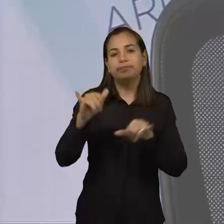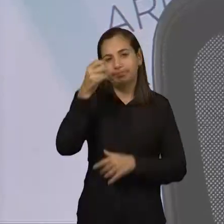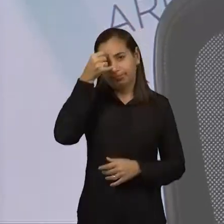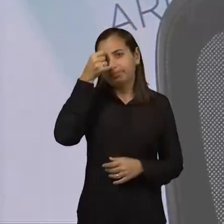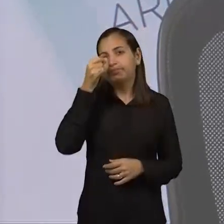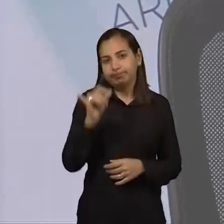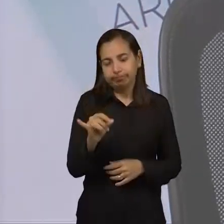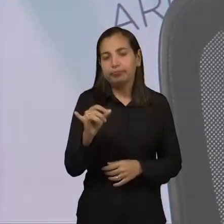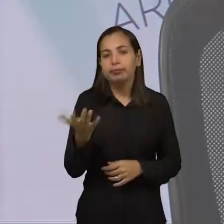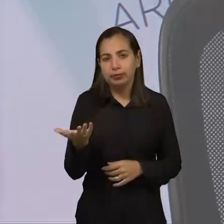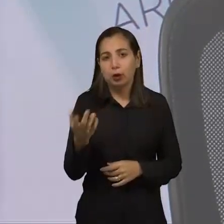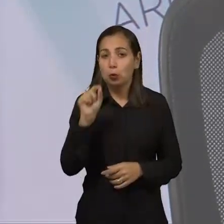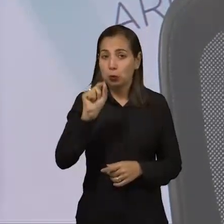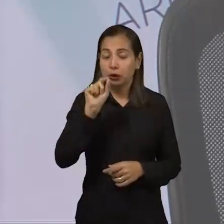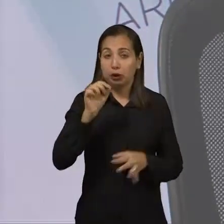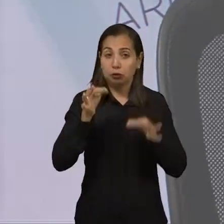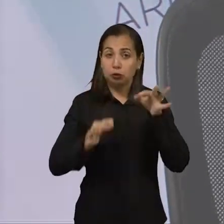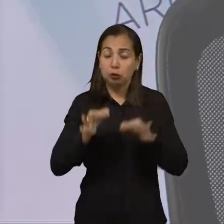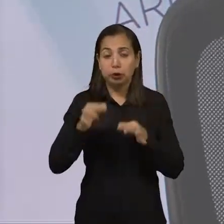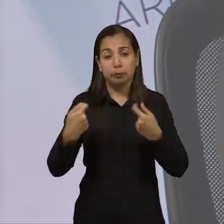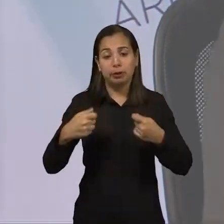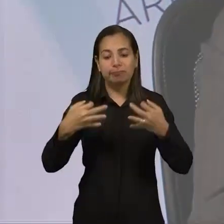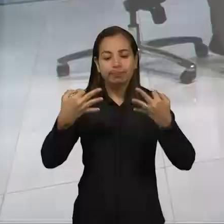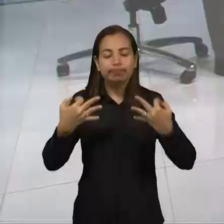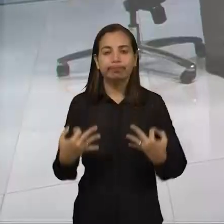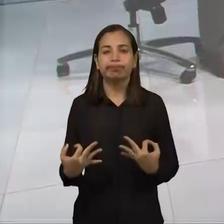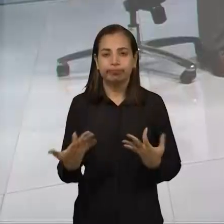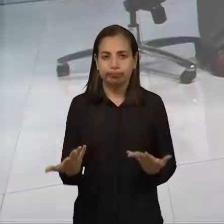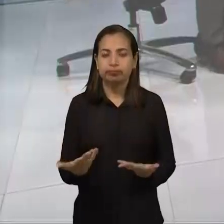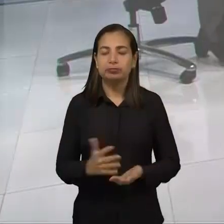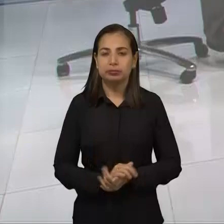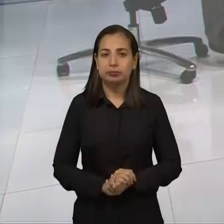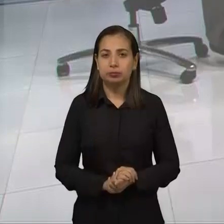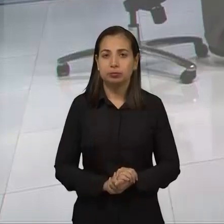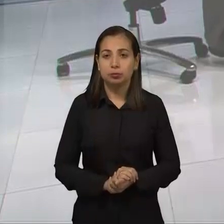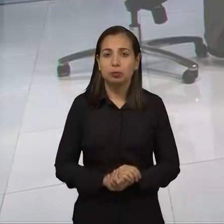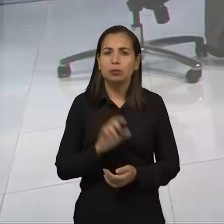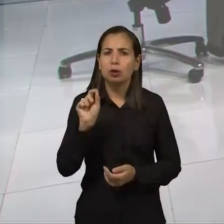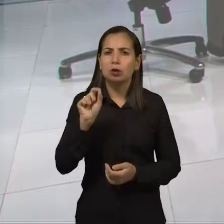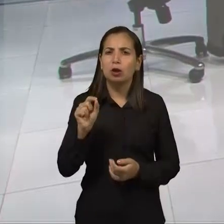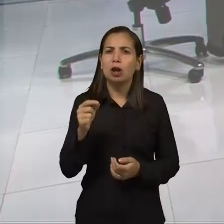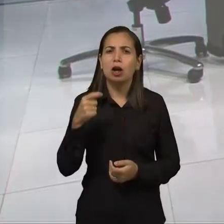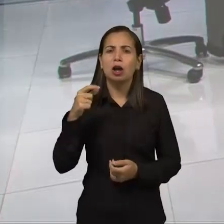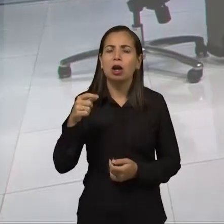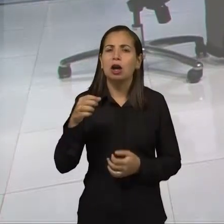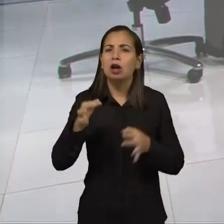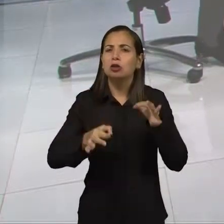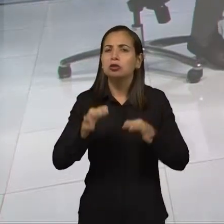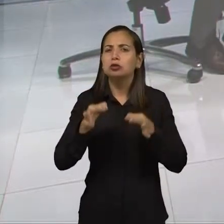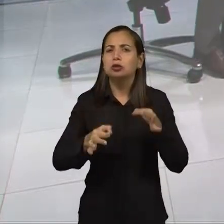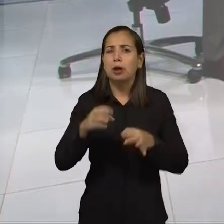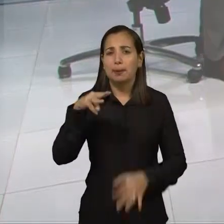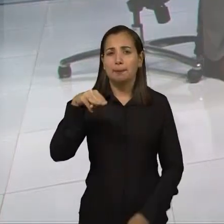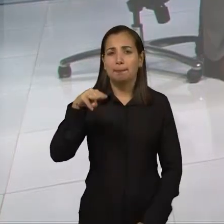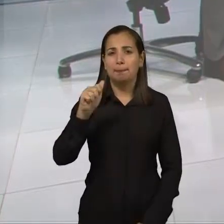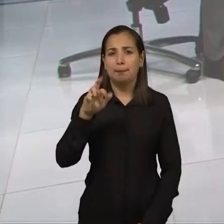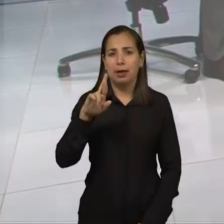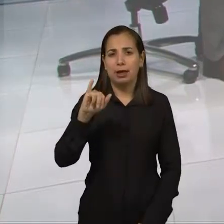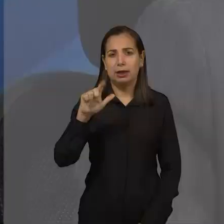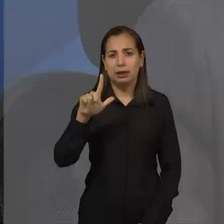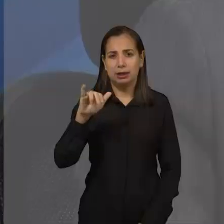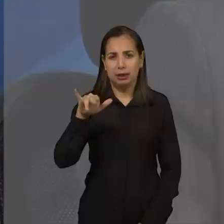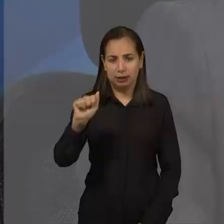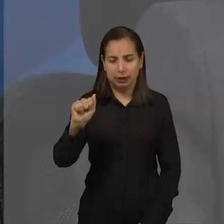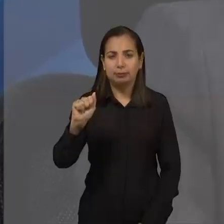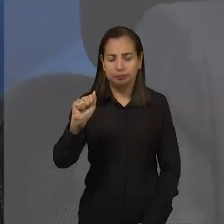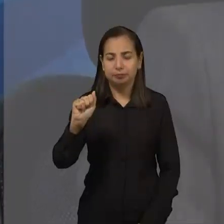que o juiz tem que se ater aos autos, tem que se ater aos autos. Já que o professor Rômulo mencionou a juíza do Rio de Janeiro, como é o nome dela? Eu esqueci. Marília Castro